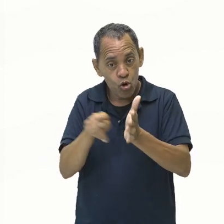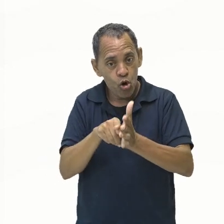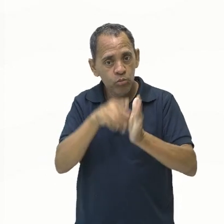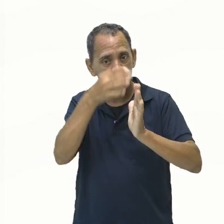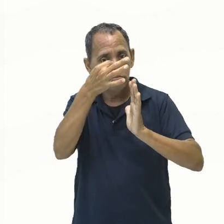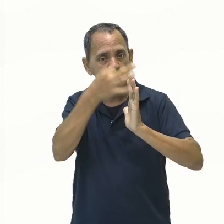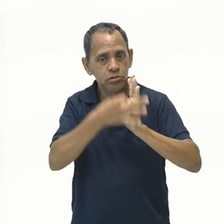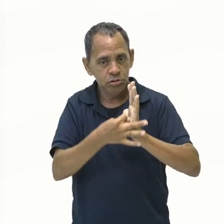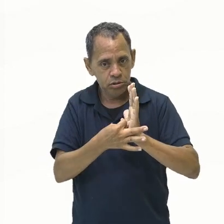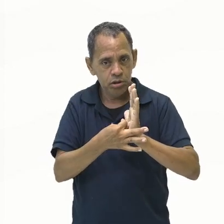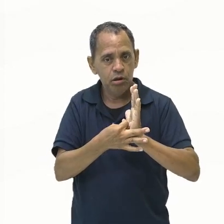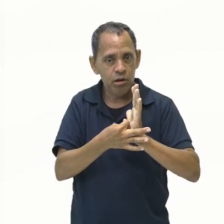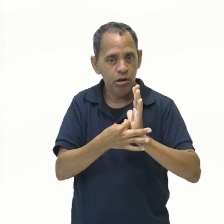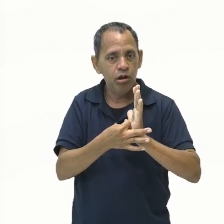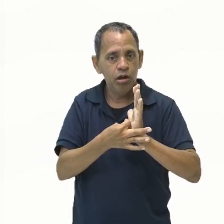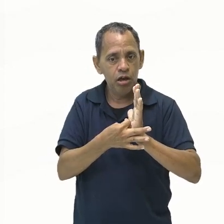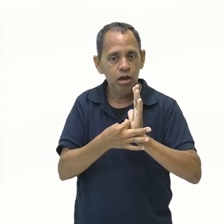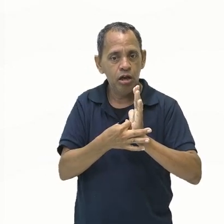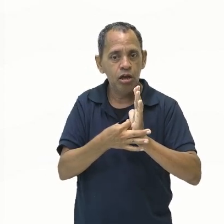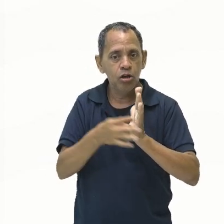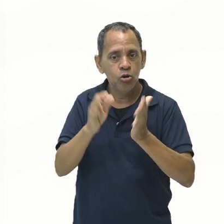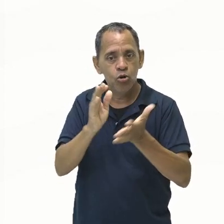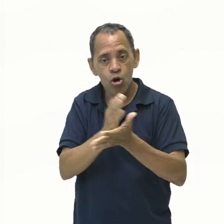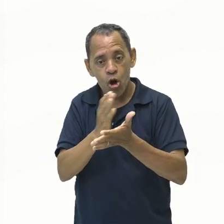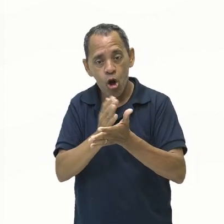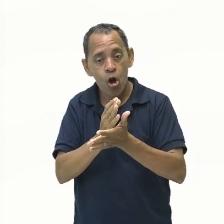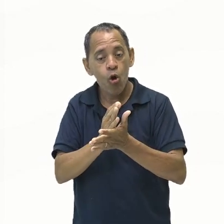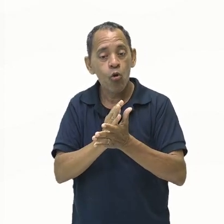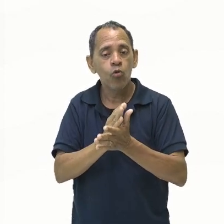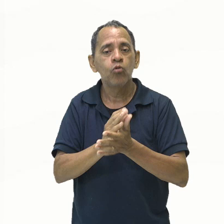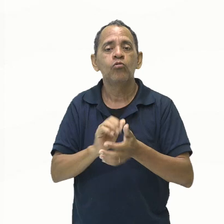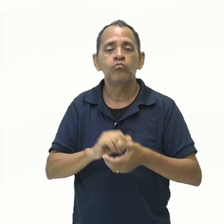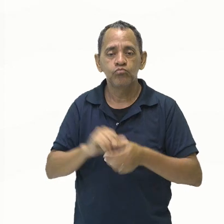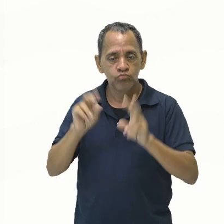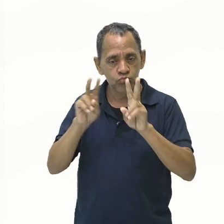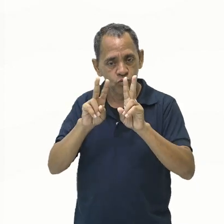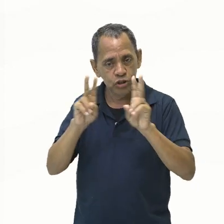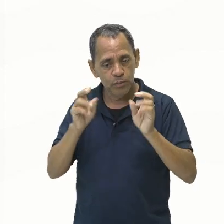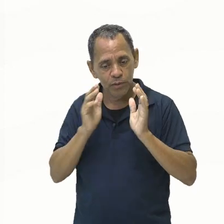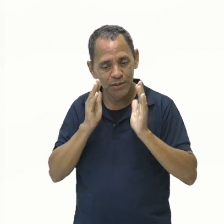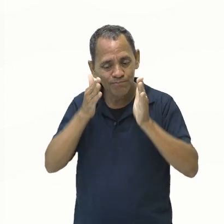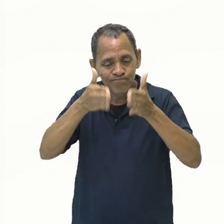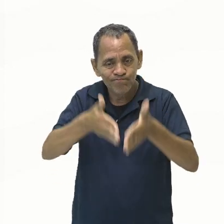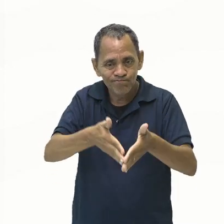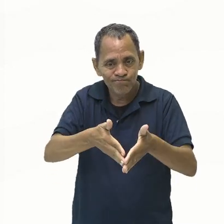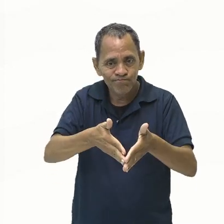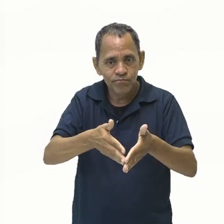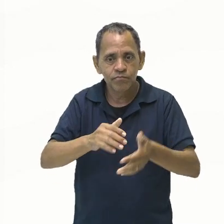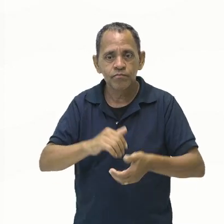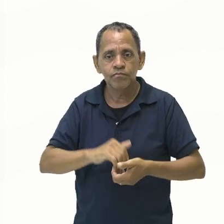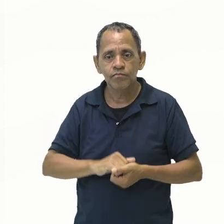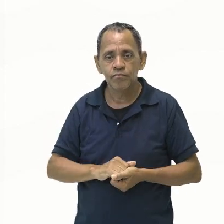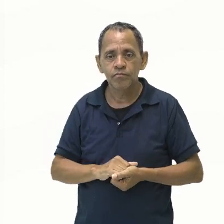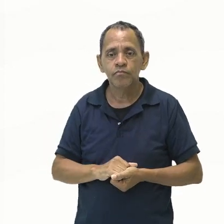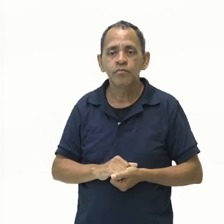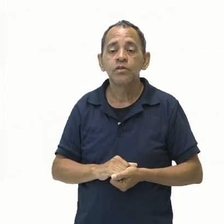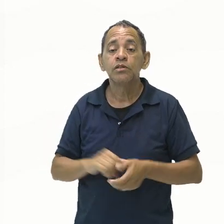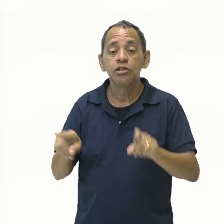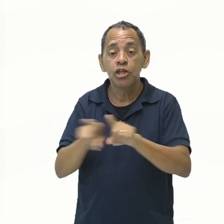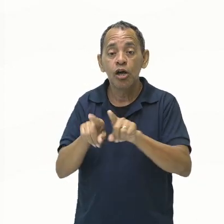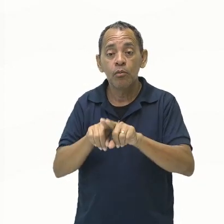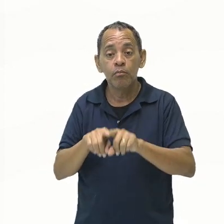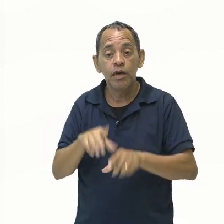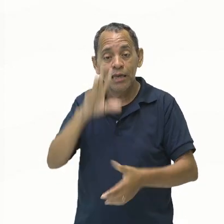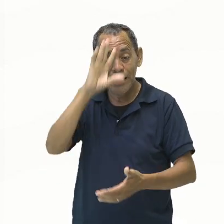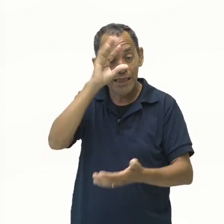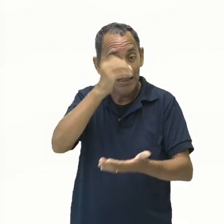sobre o assunto. Essa é a minha tese, tá? Quando nós fazemos uma tese de doutorado, nós também temos um ponto